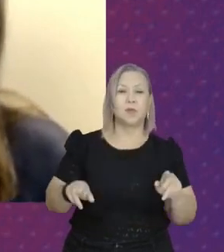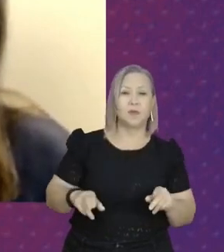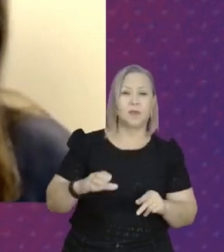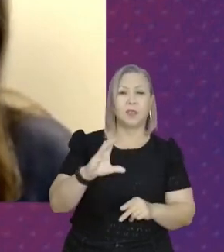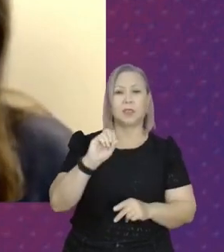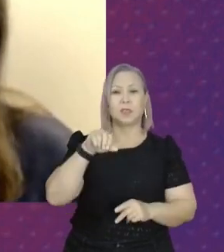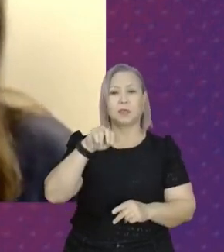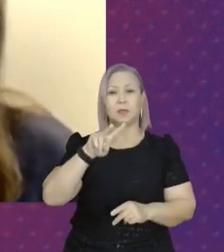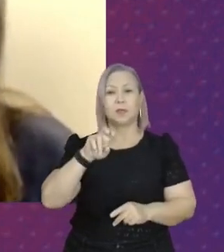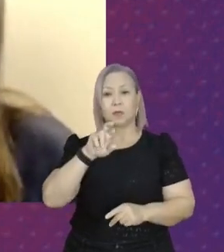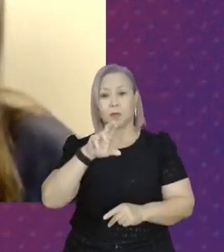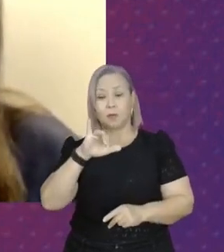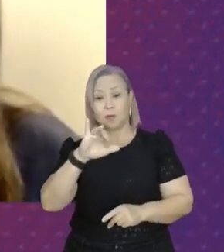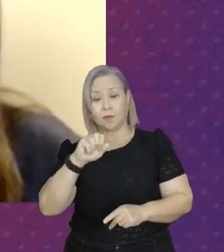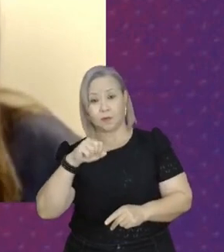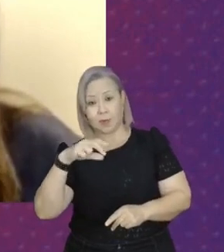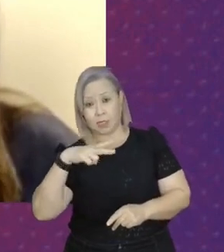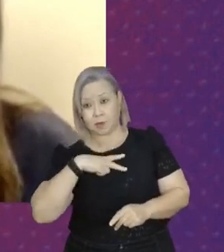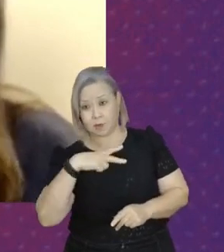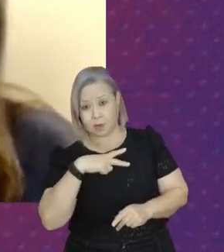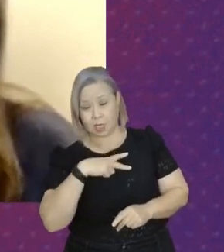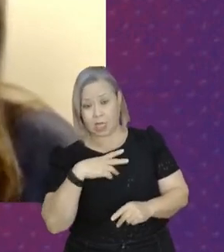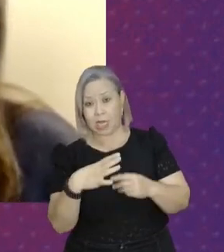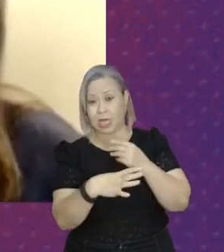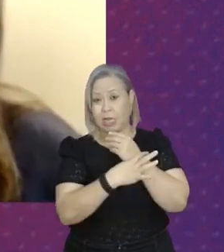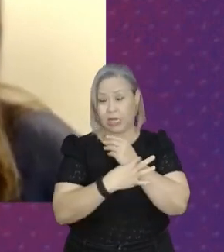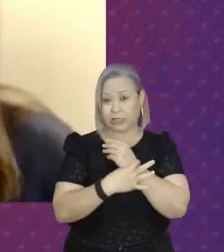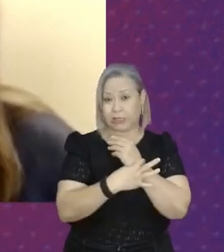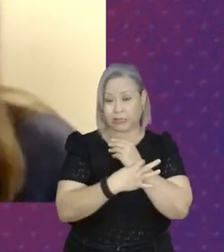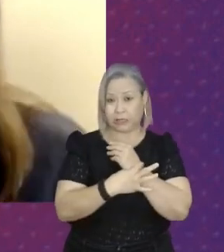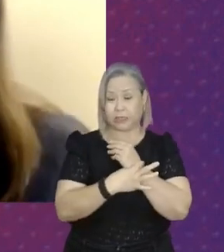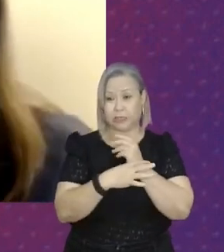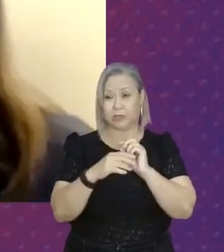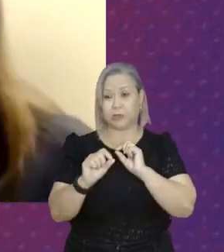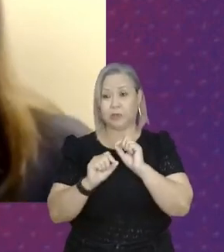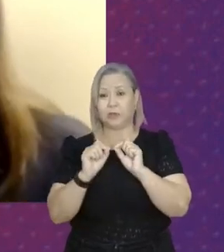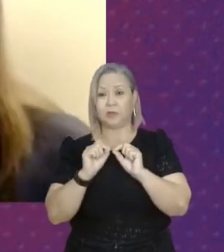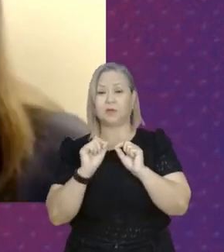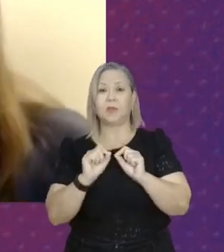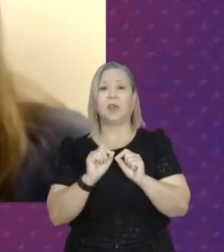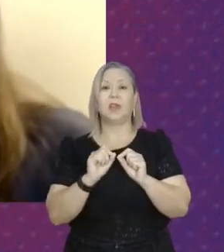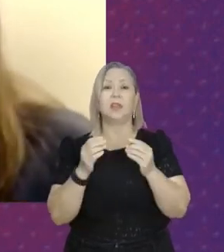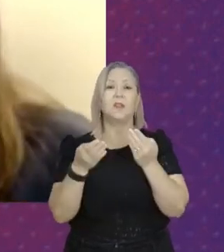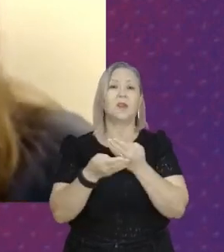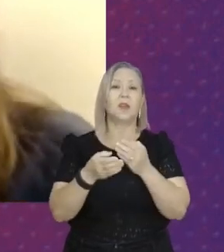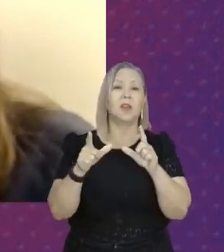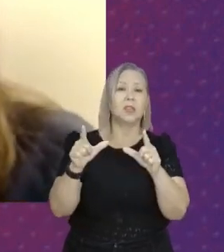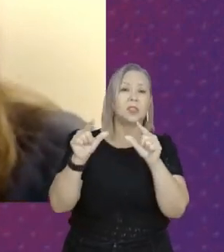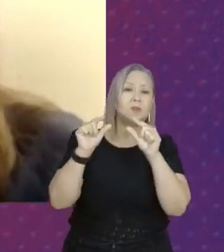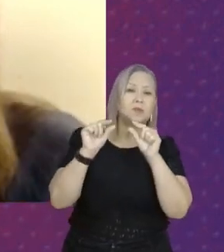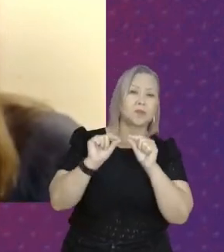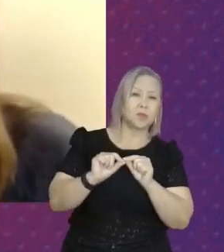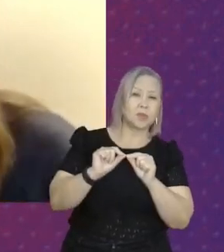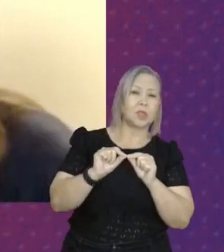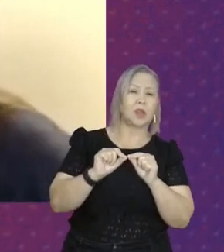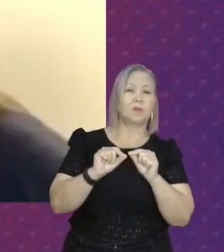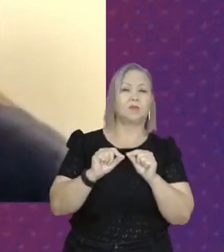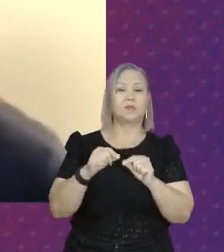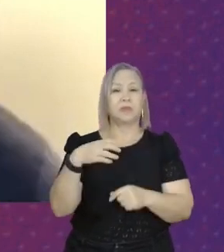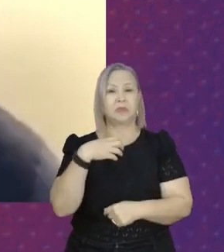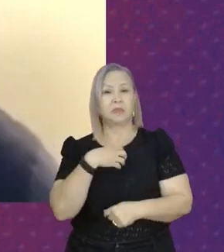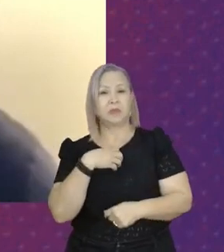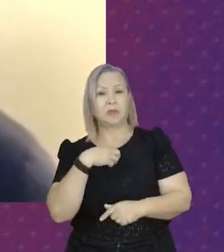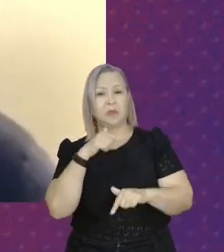a terceirização, ela se sustenta numa redução de condições de trabalho das professoras, né? Então,